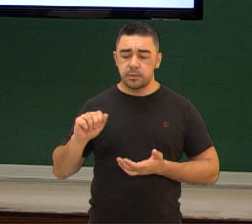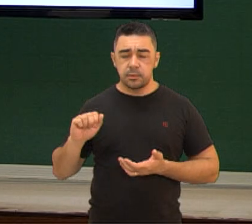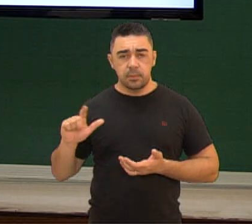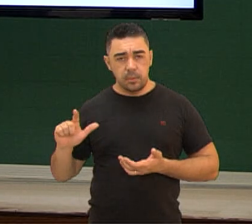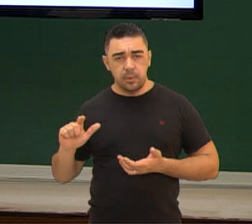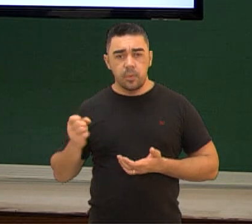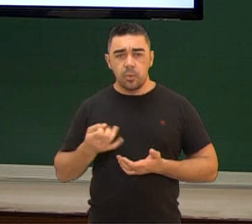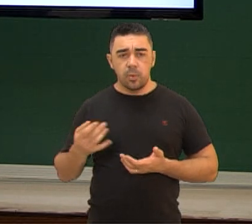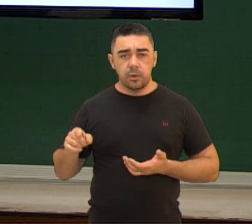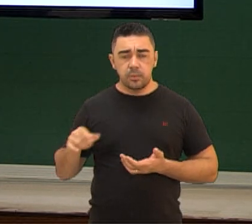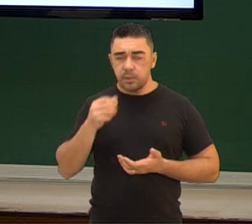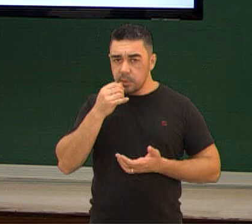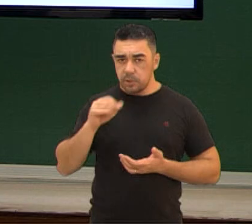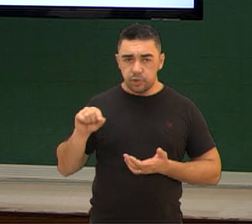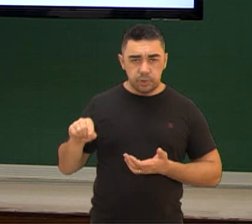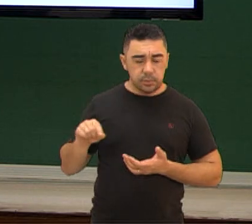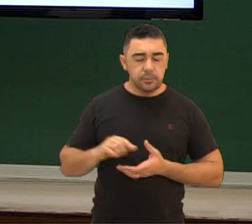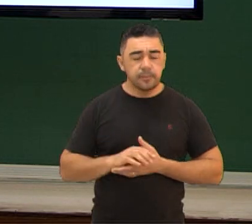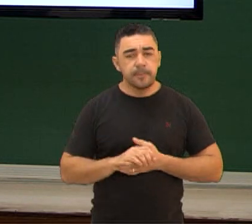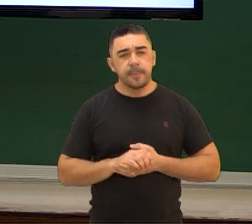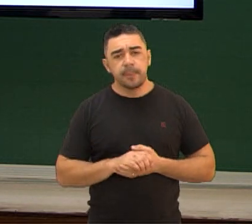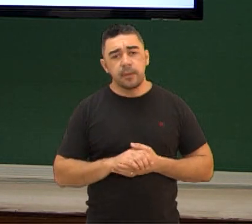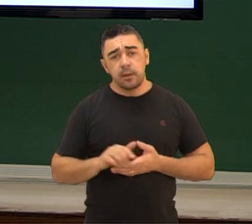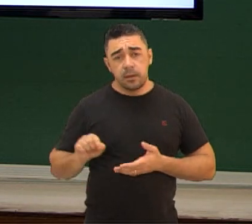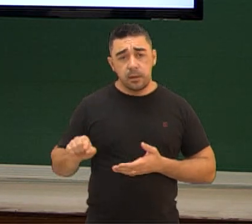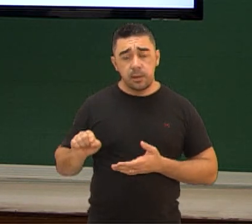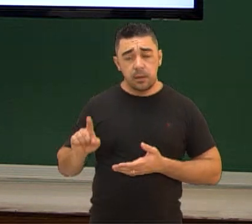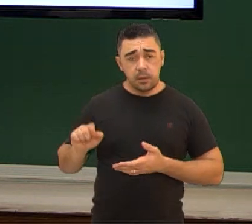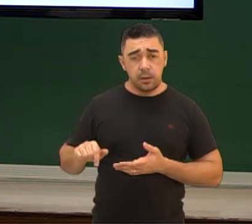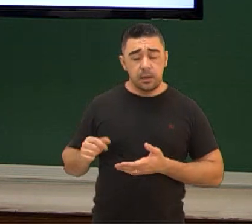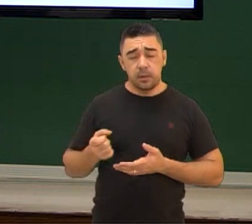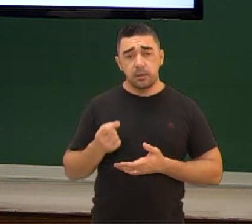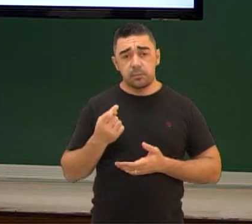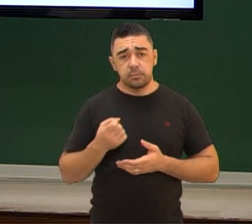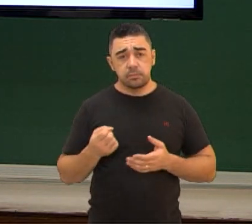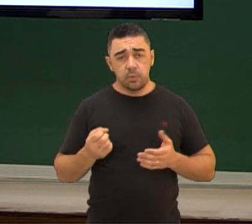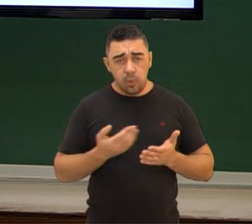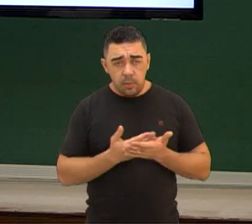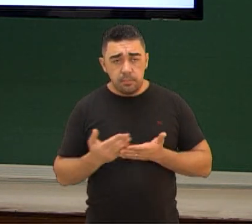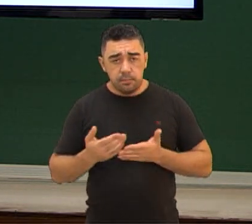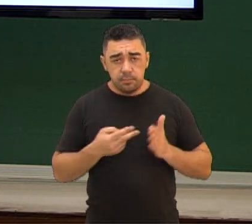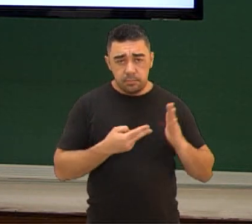carga. Então, olha só, a fonte de energia é 120 volts.